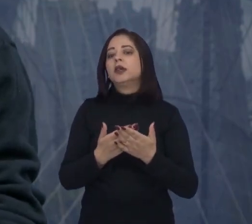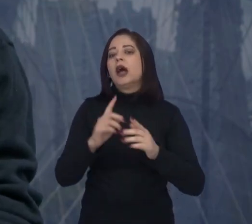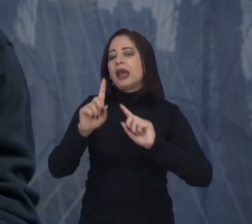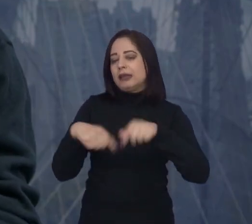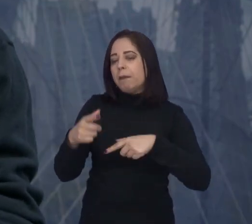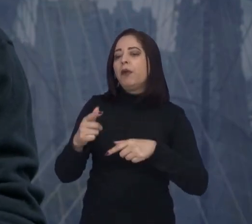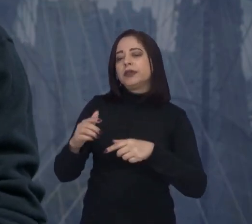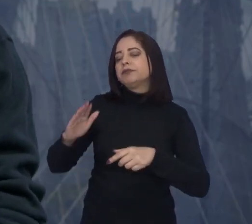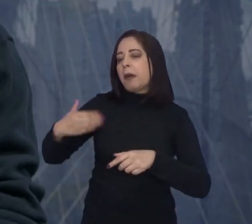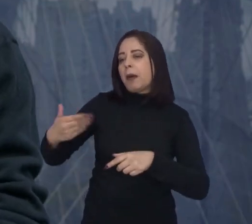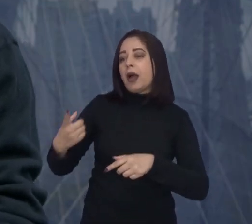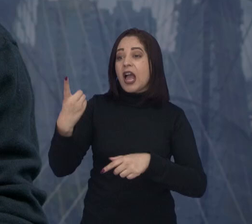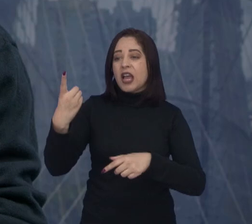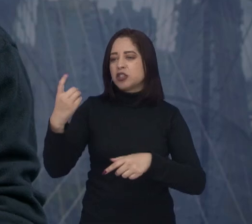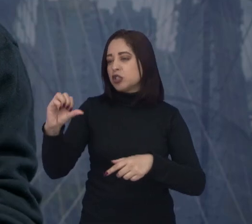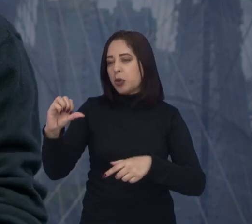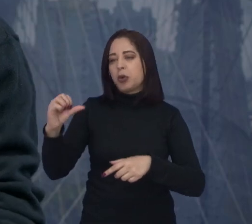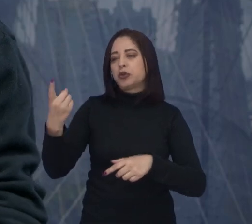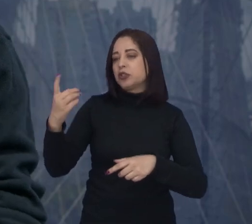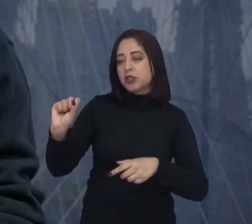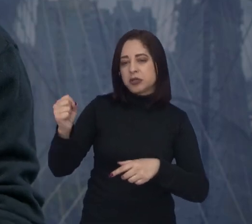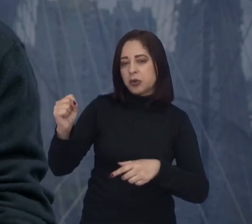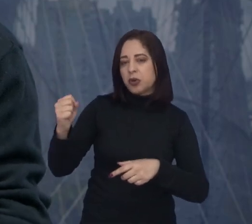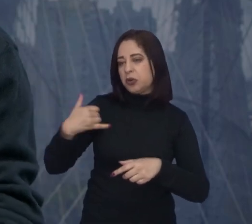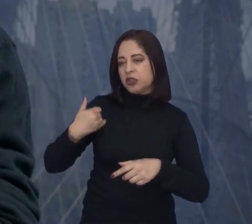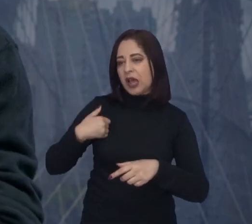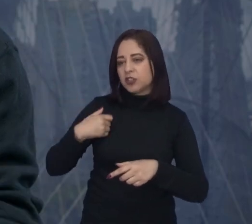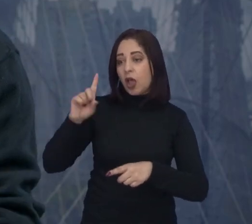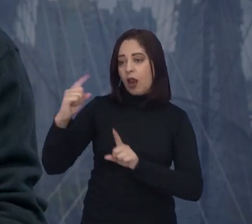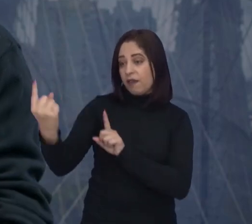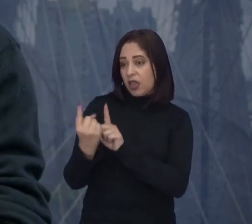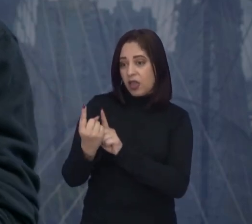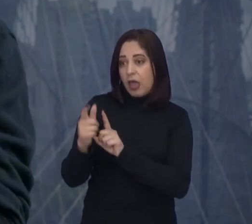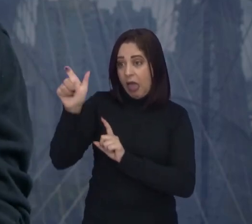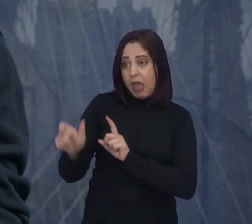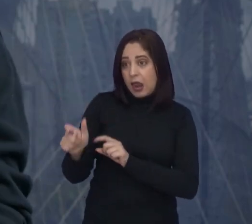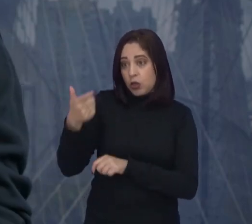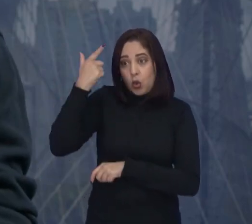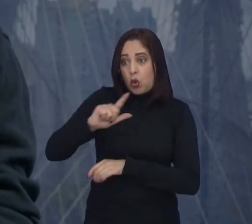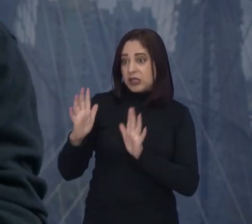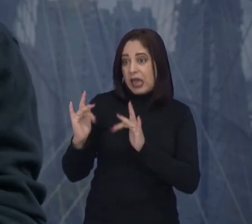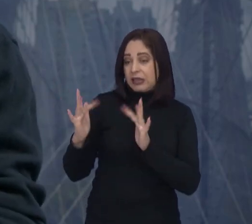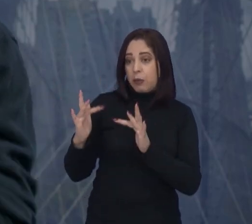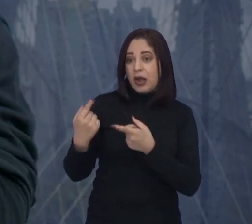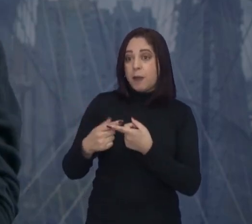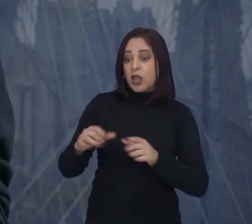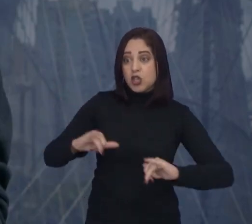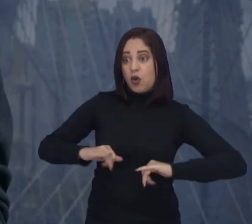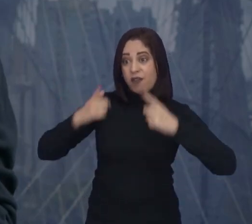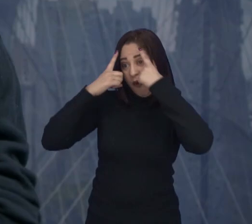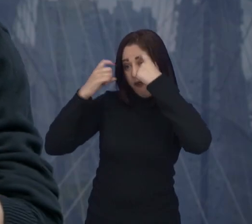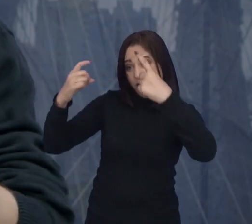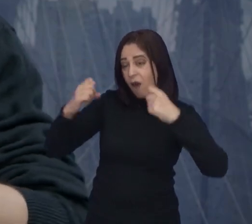18, 19 anos, e aquilo permeava a vida dela, não conseguia ter mais namorados porque sofreu uma violência na fase